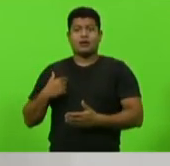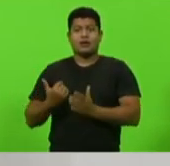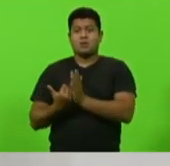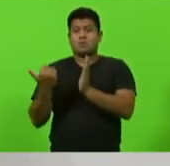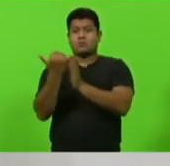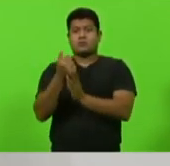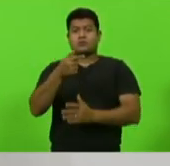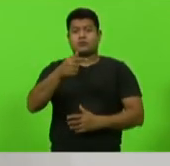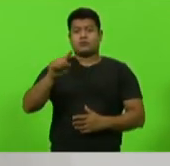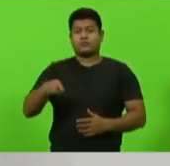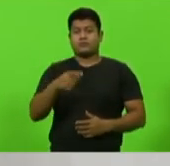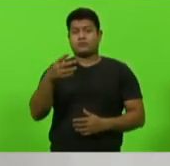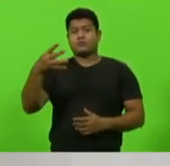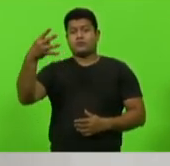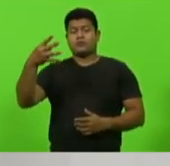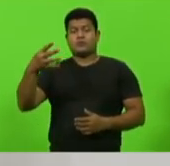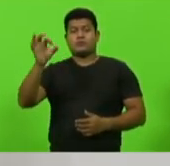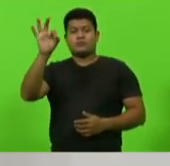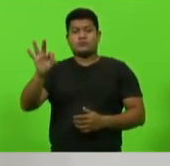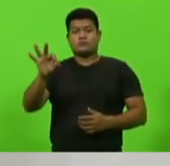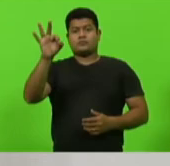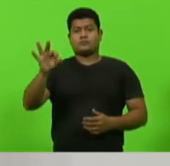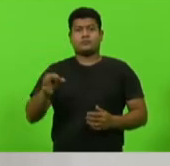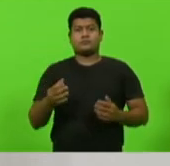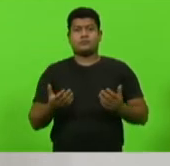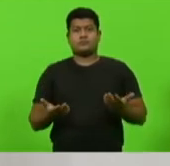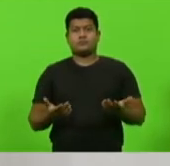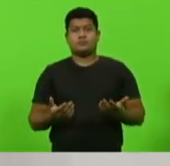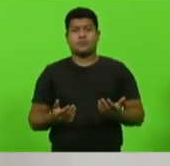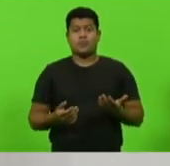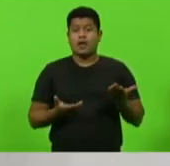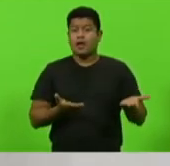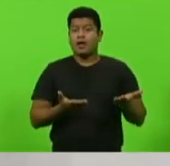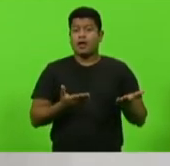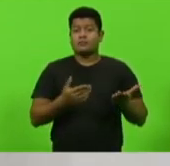7,4%. A nossa refinaria da Petrobras aumentou